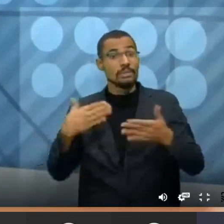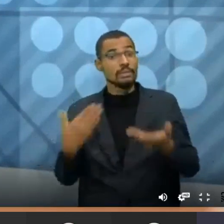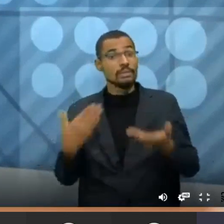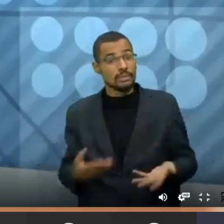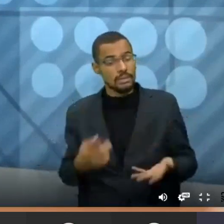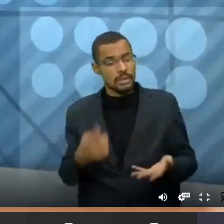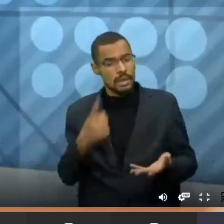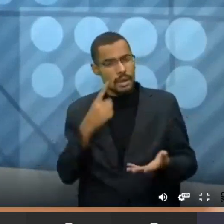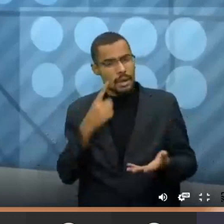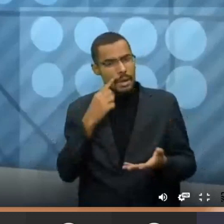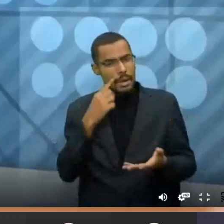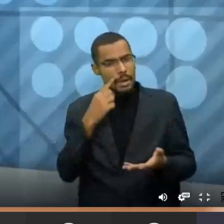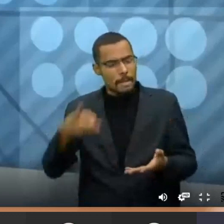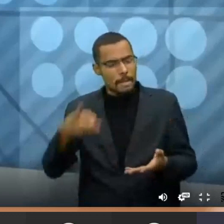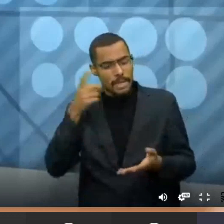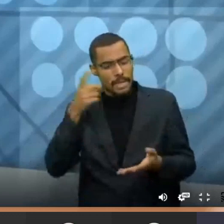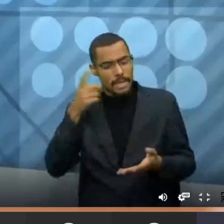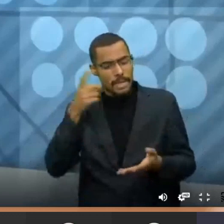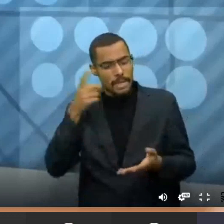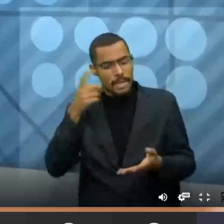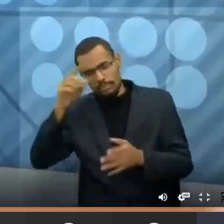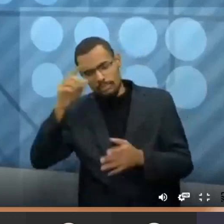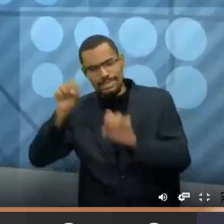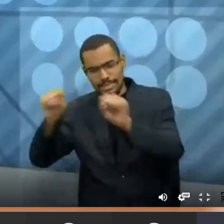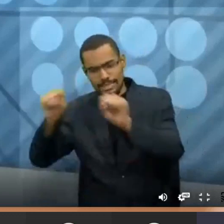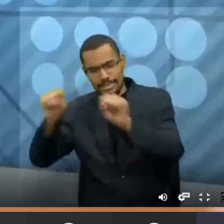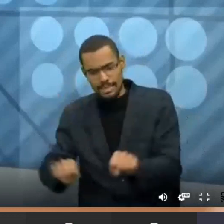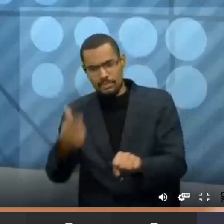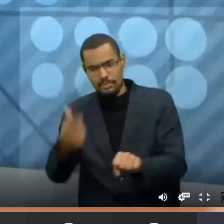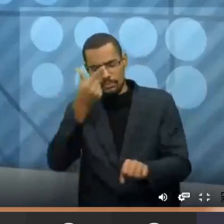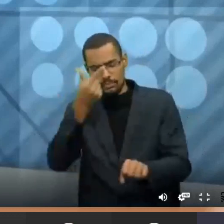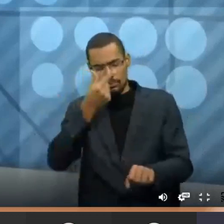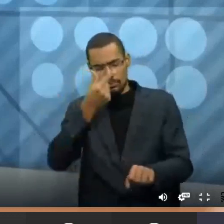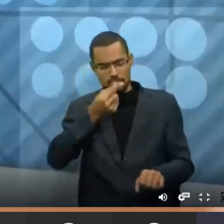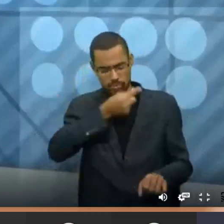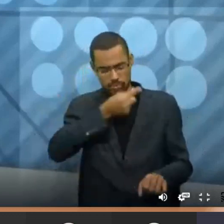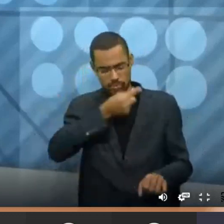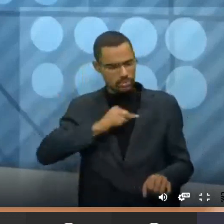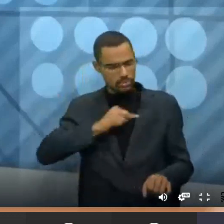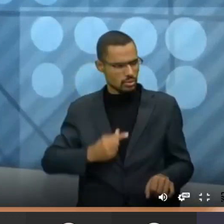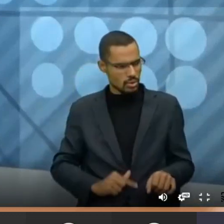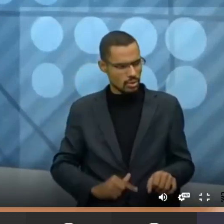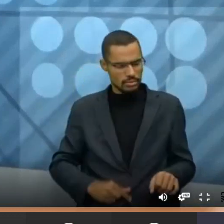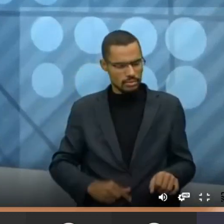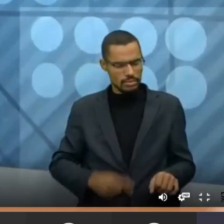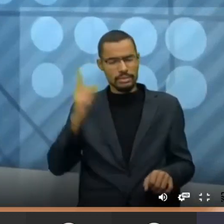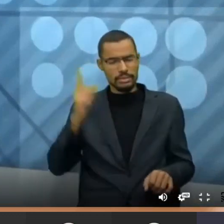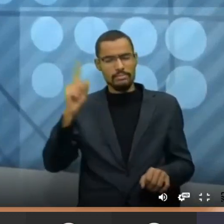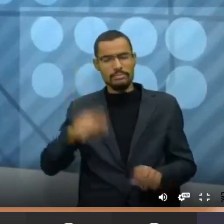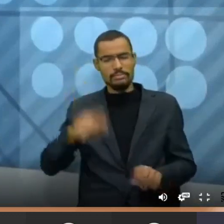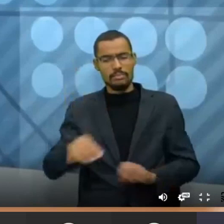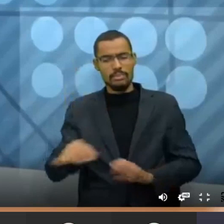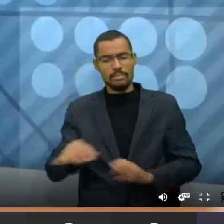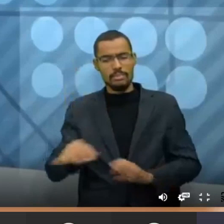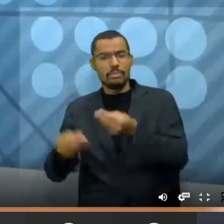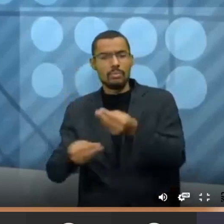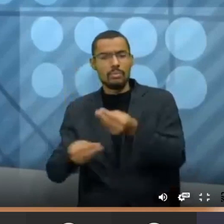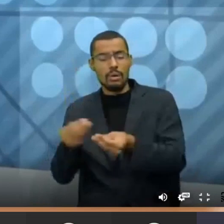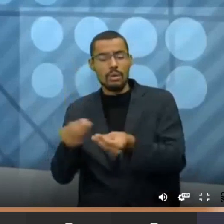forma, nós vimos tanto a parte histológica do sistema digestório, quando nós observamos a constituição, né,